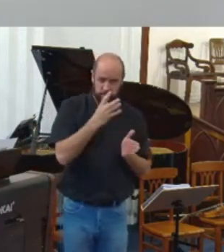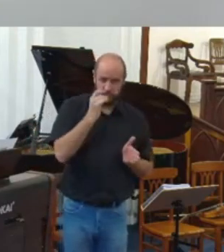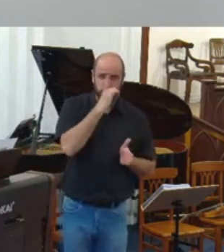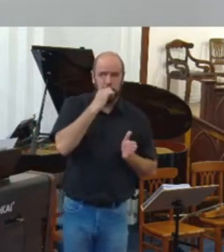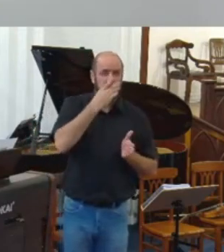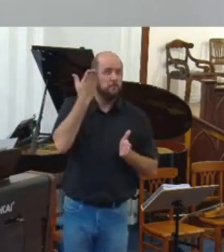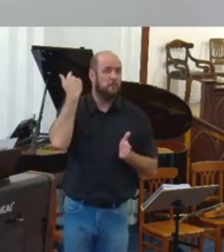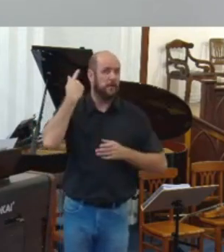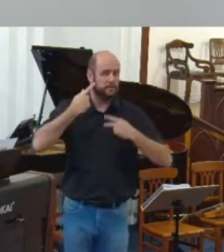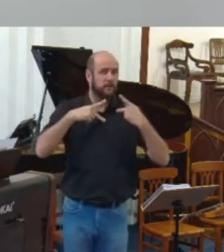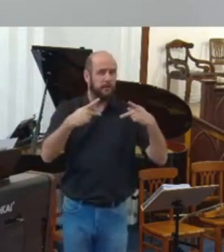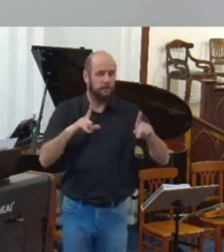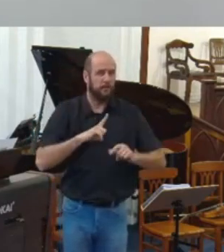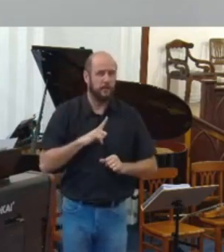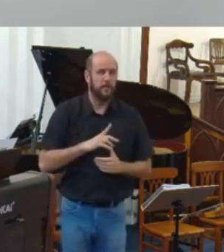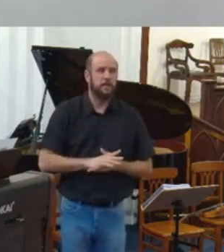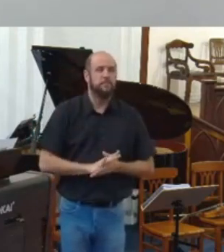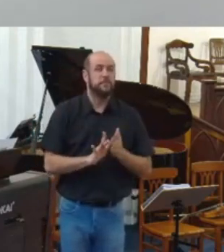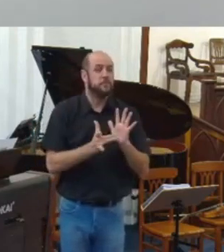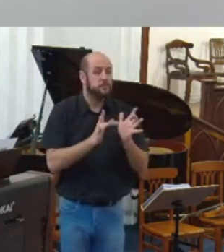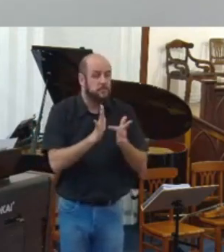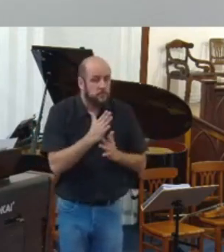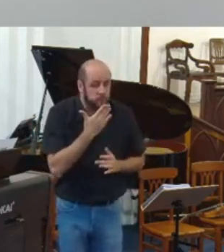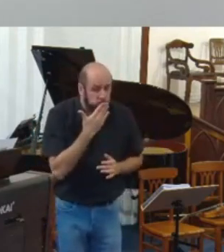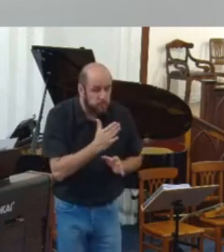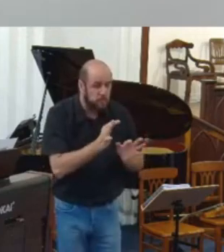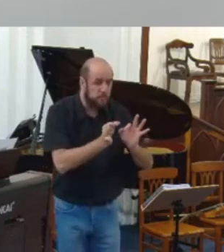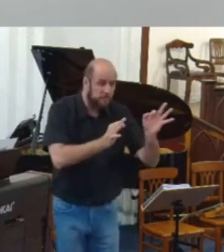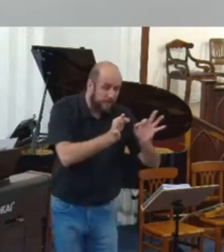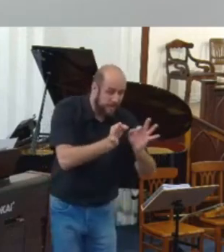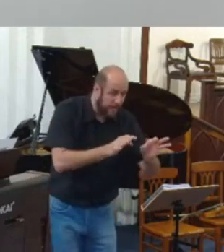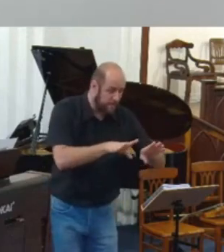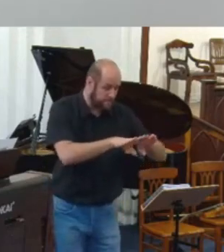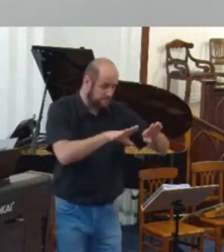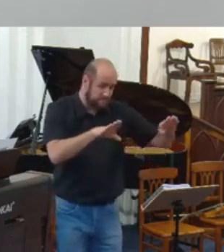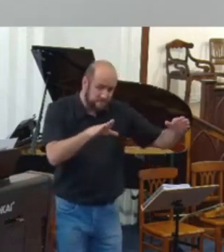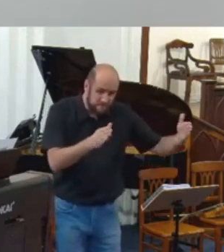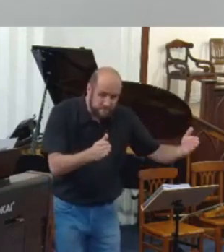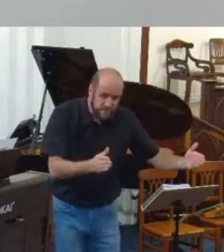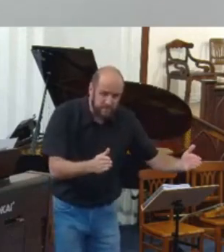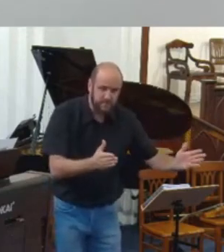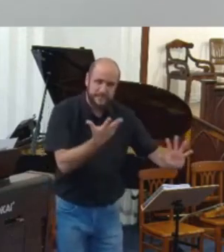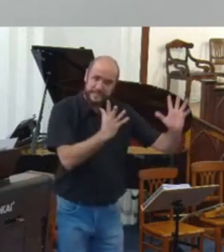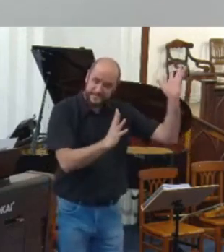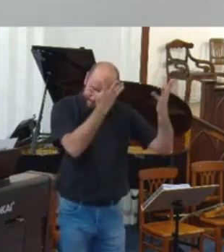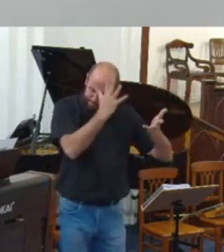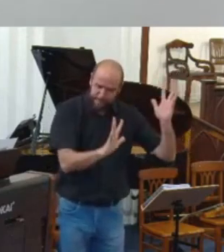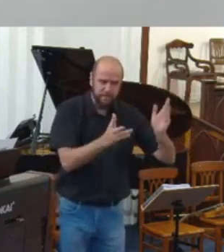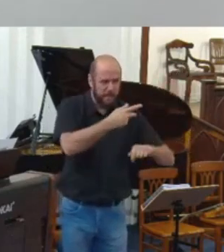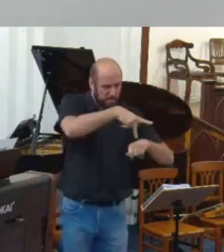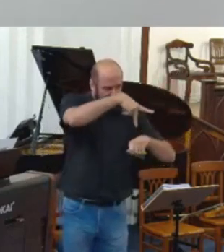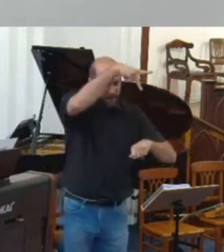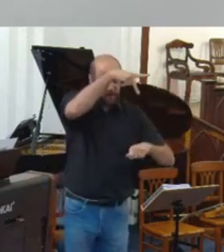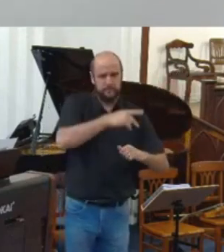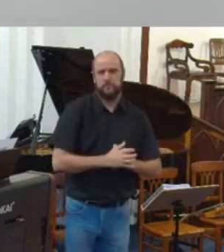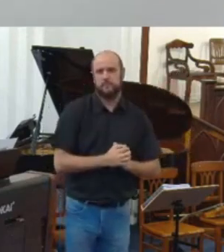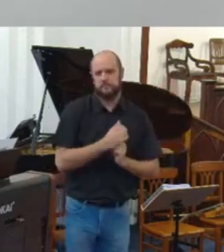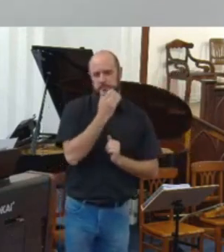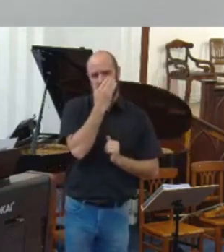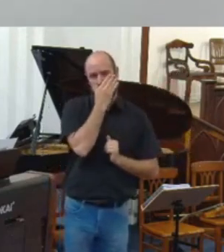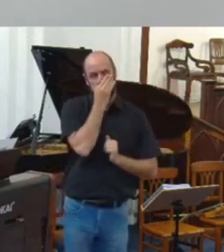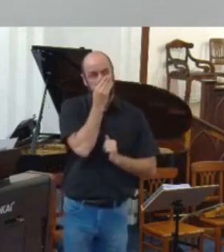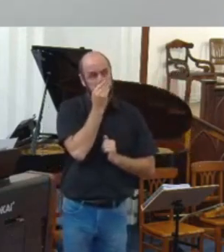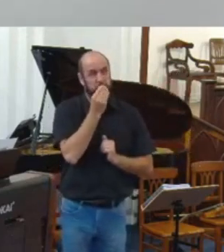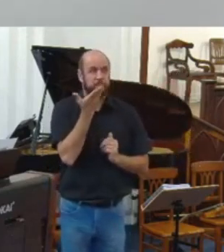domingo passado, Jesus pediu que preparassem uma mesa para comemorar aquela Páscoa. Provavelmente